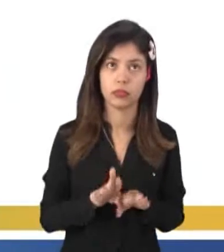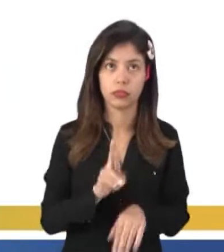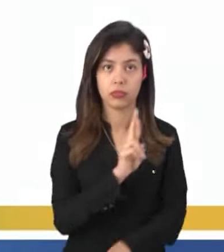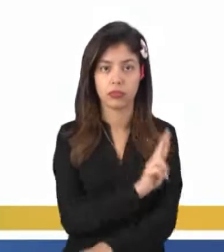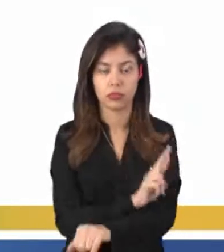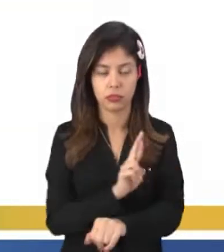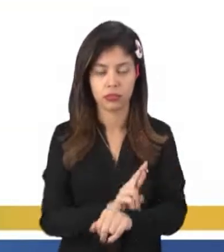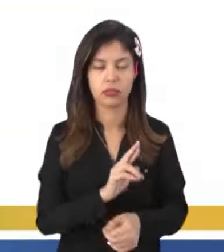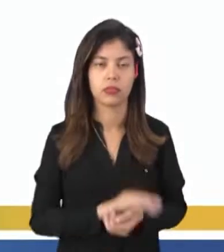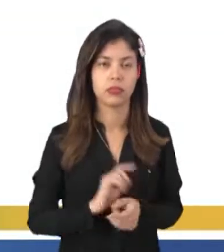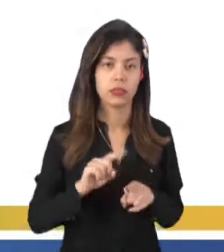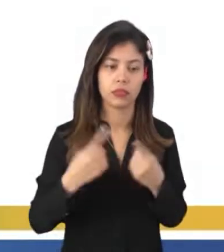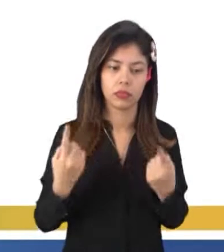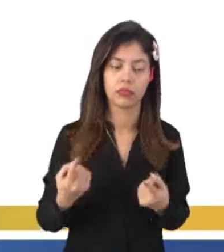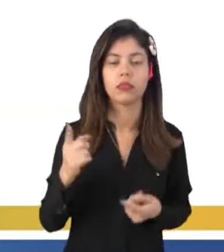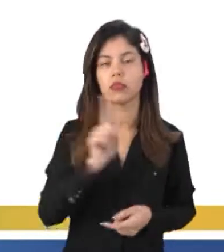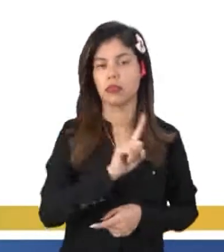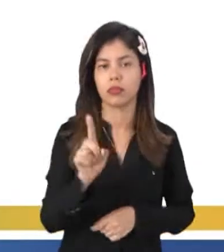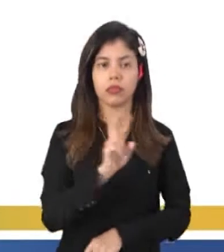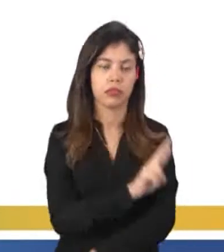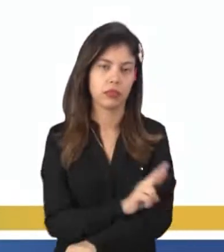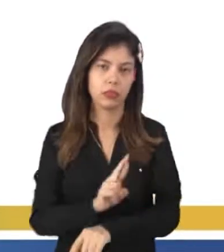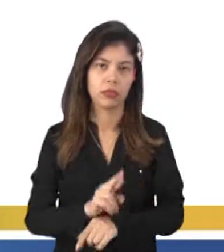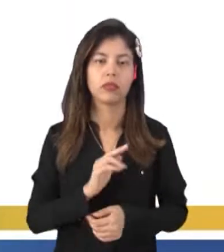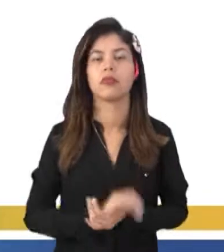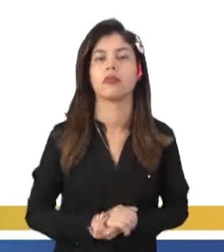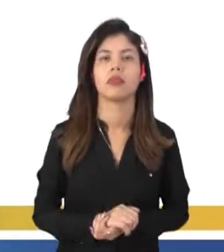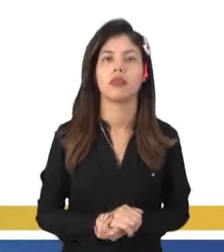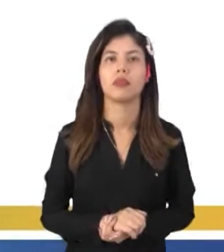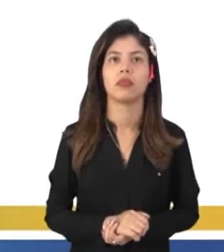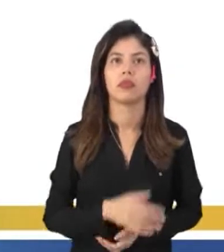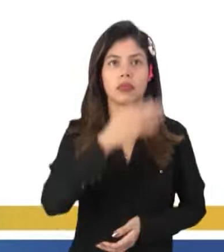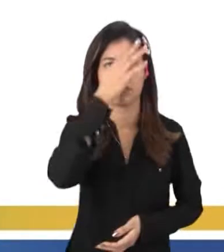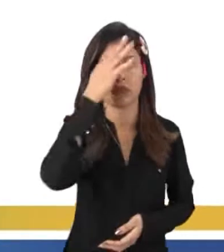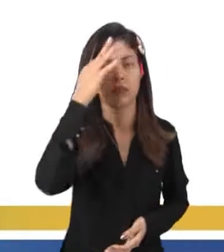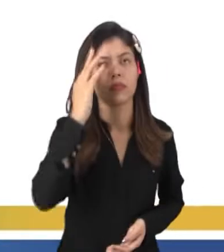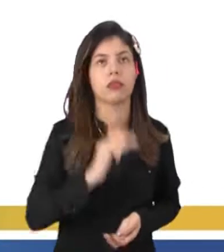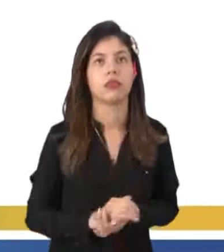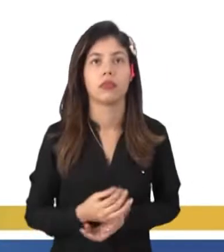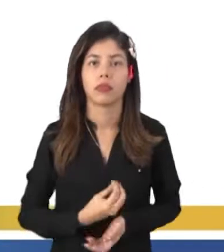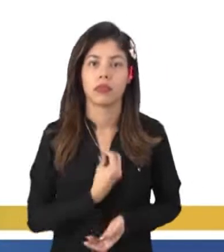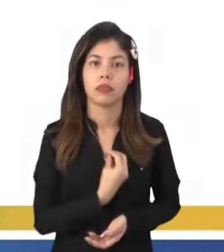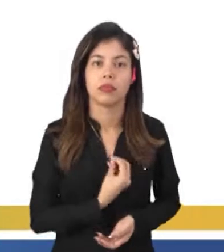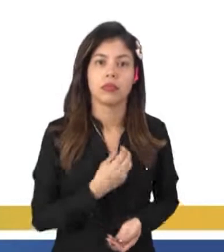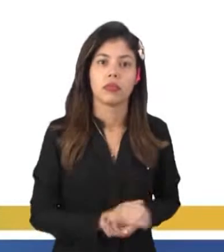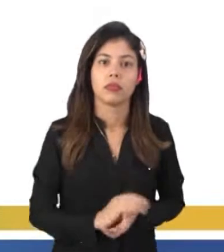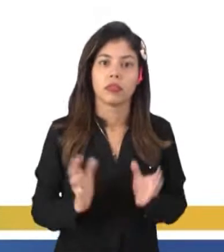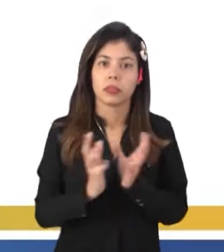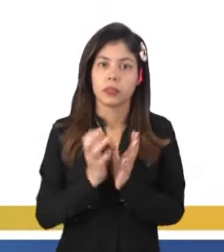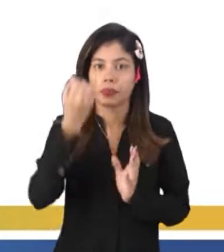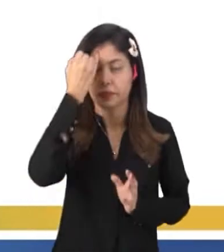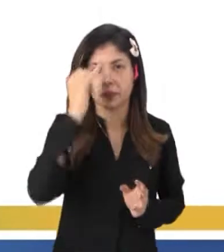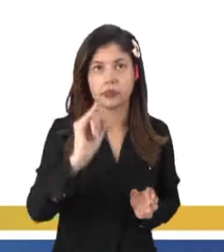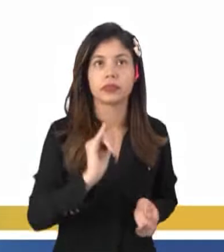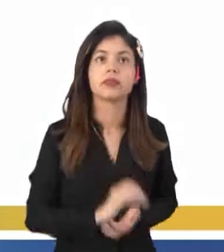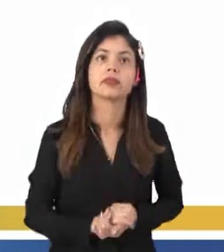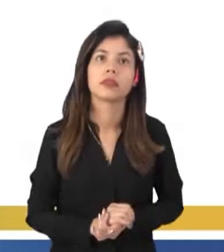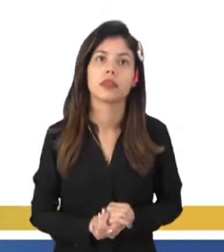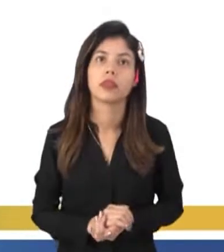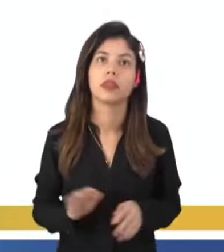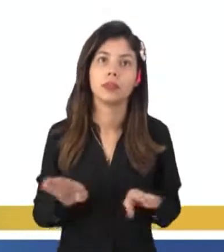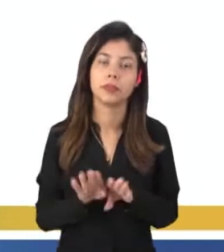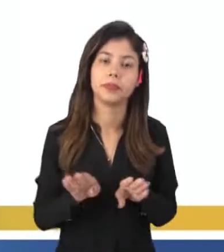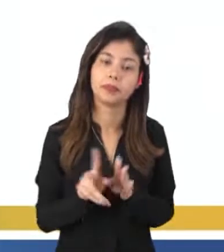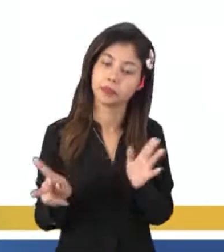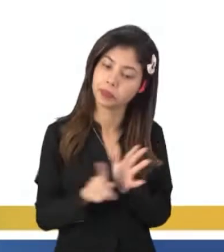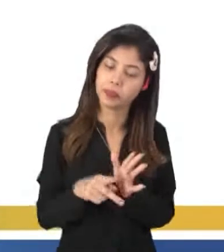não é declarado religioso. Então, filosofia de vida, conjunto de ideias e atitudes de vida